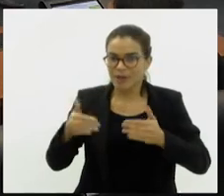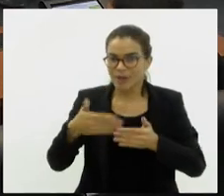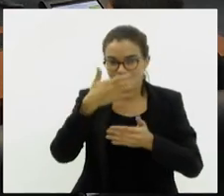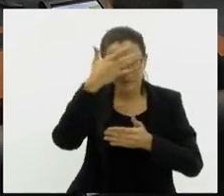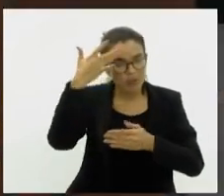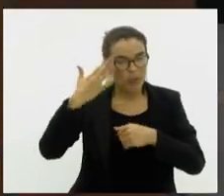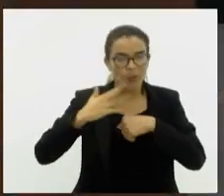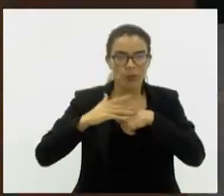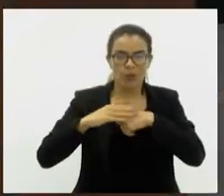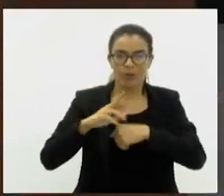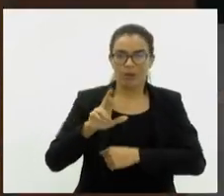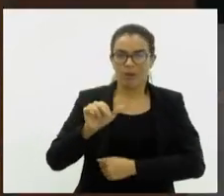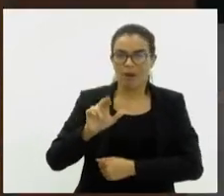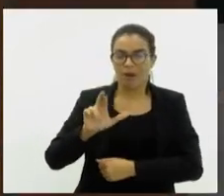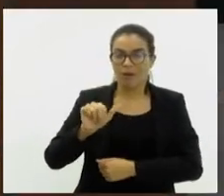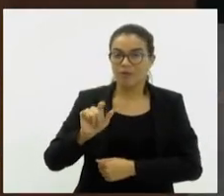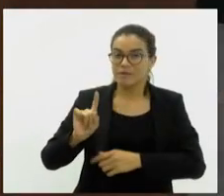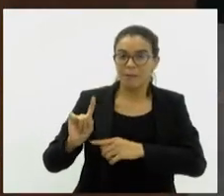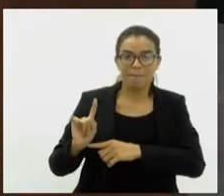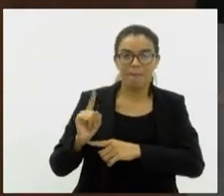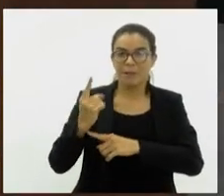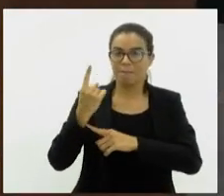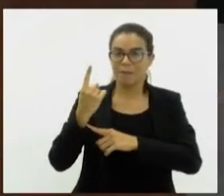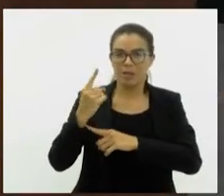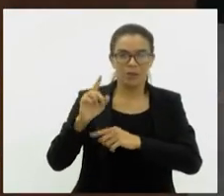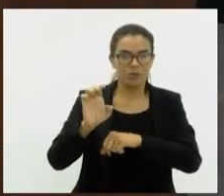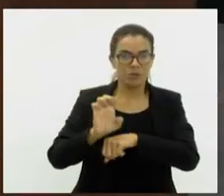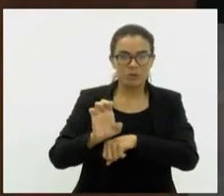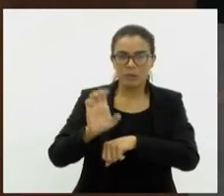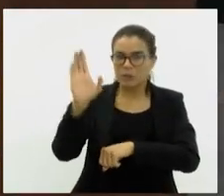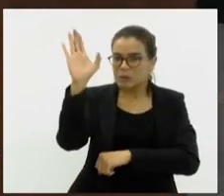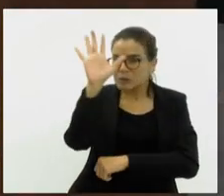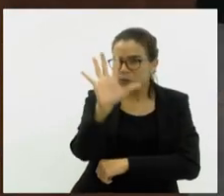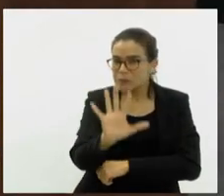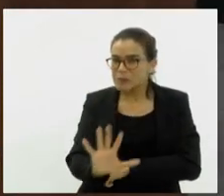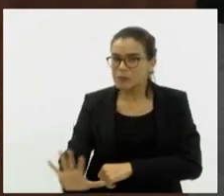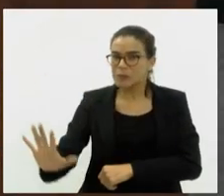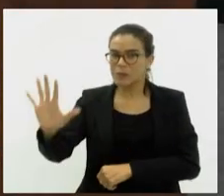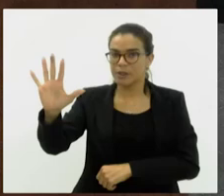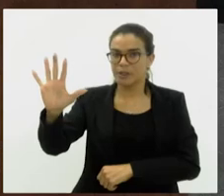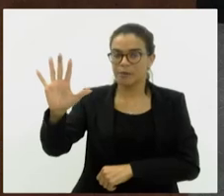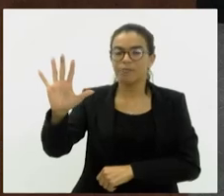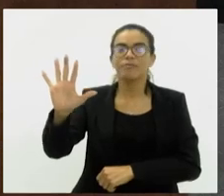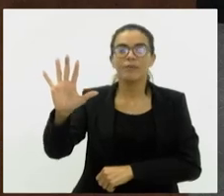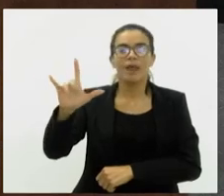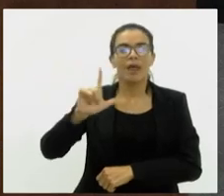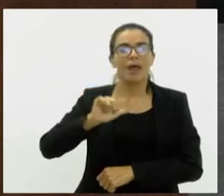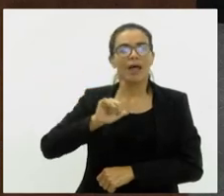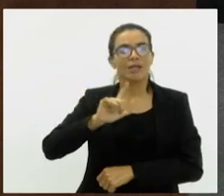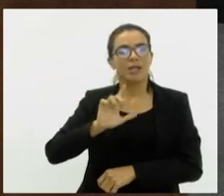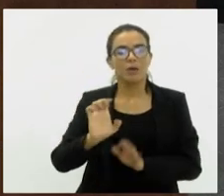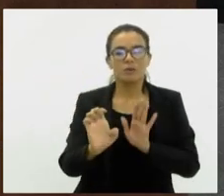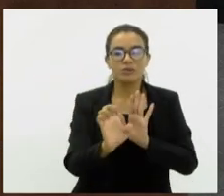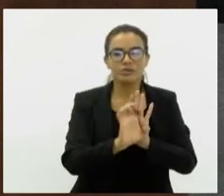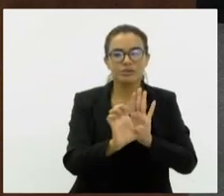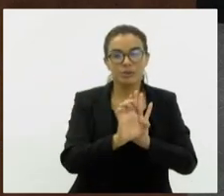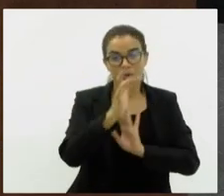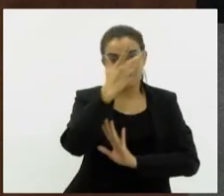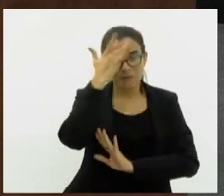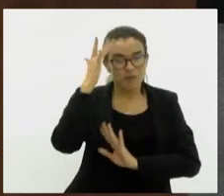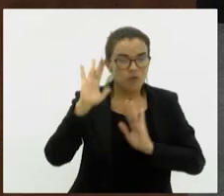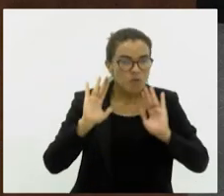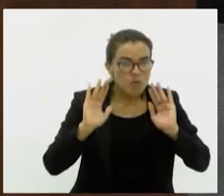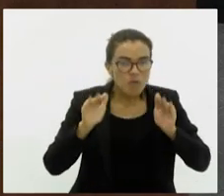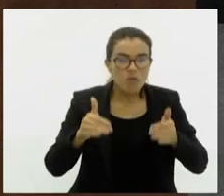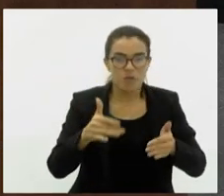Janeiro vai ser a primeira cidade, primeiro estado do Brasil a ter um estatuto para pessoas com doenças